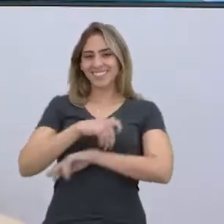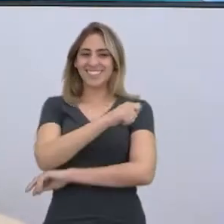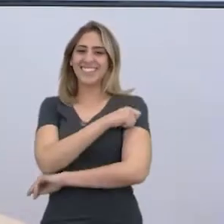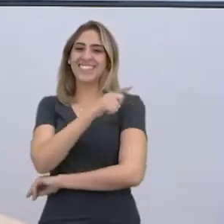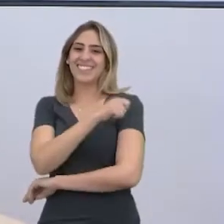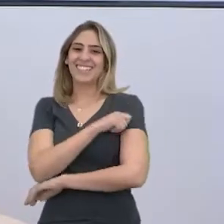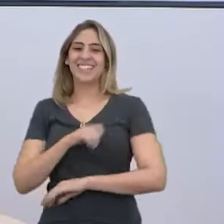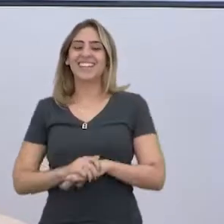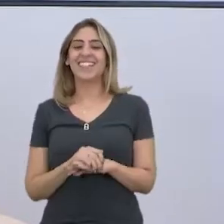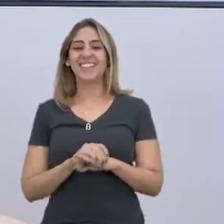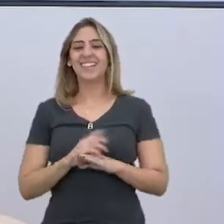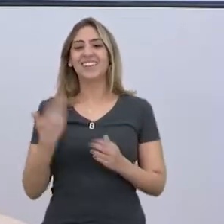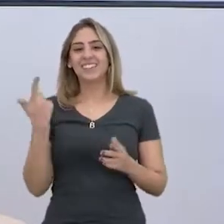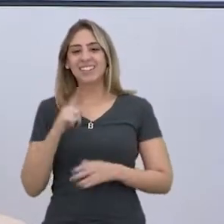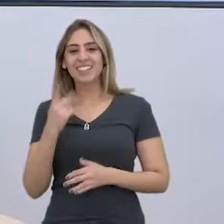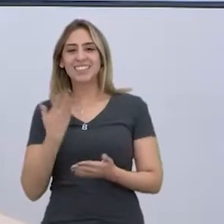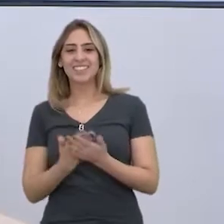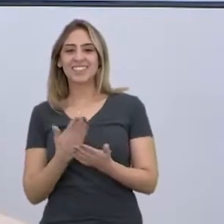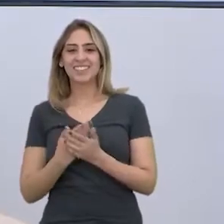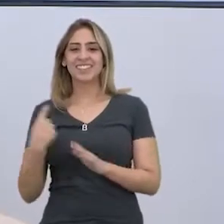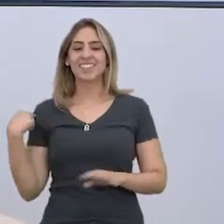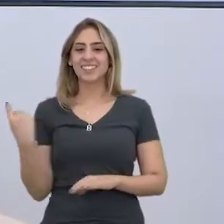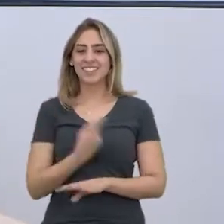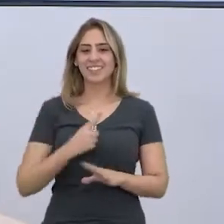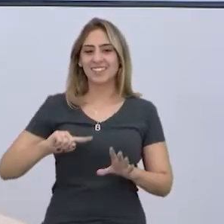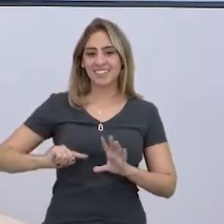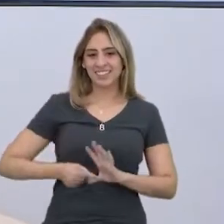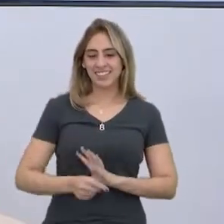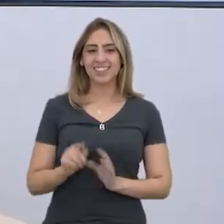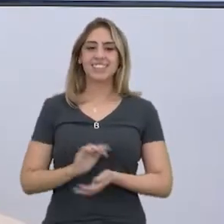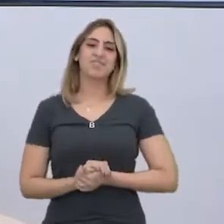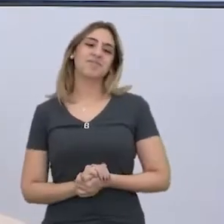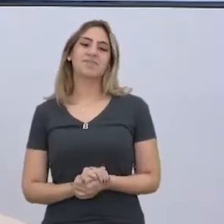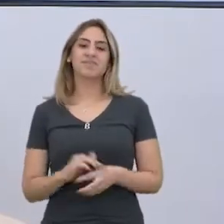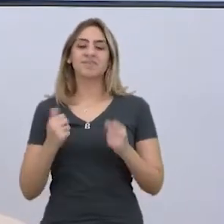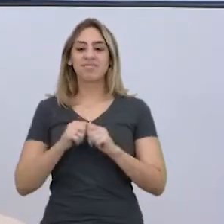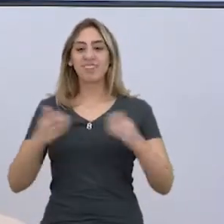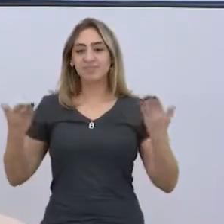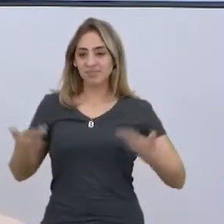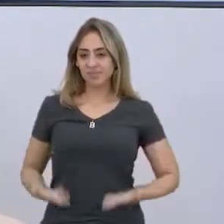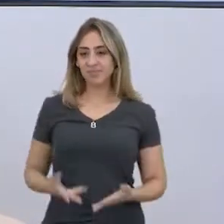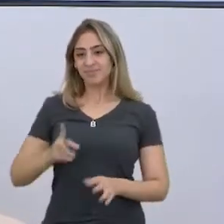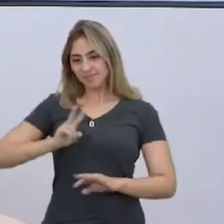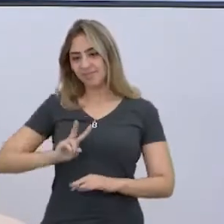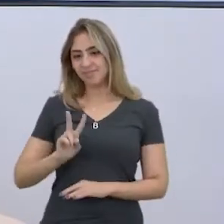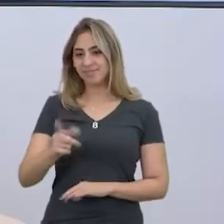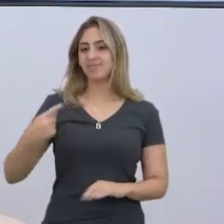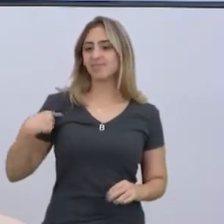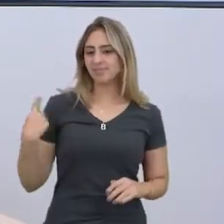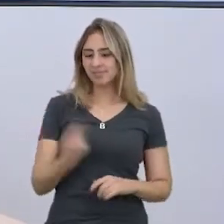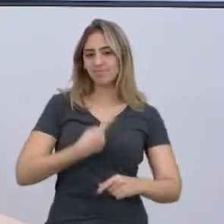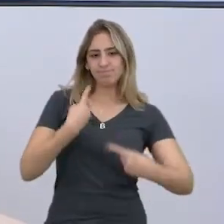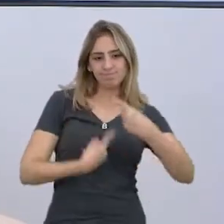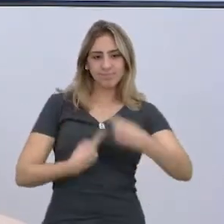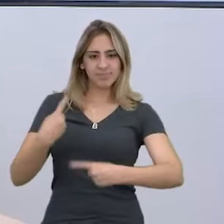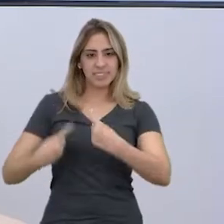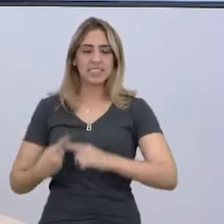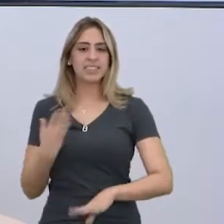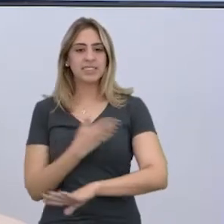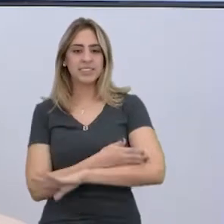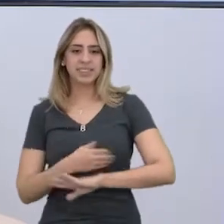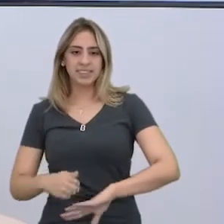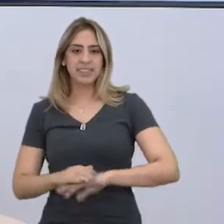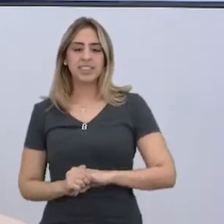estudantes, a mais uma aula maravilhosa dos nossos aprofundamentos. Estamos aqui continuando as nossas discussões, né, partindo